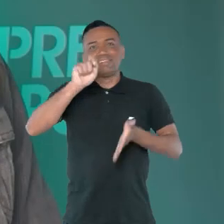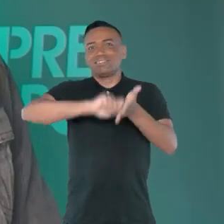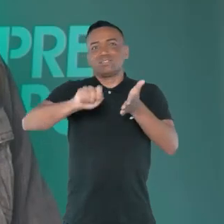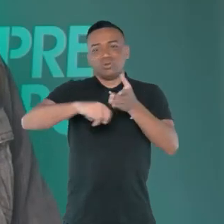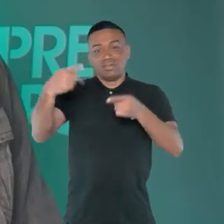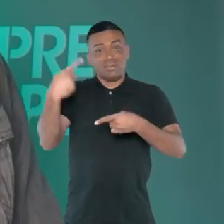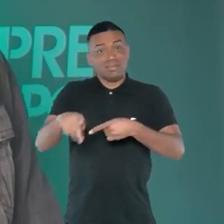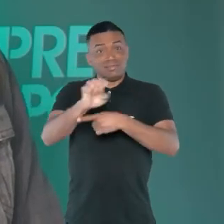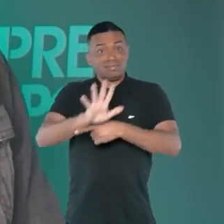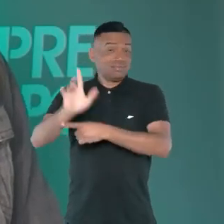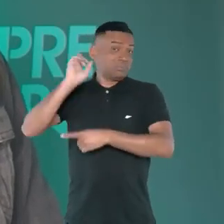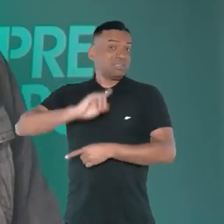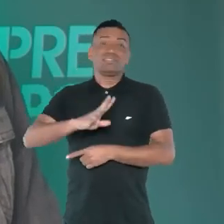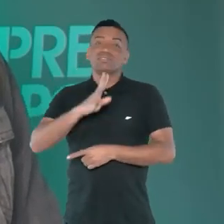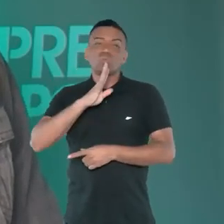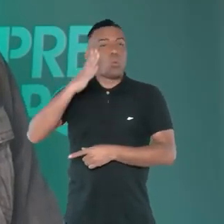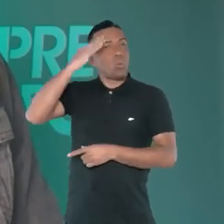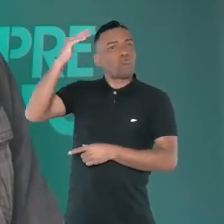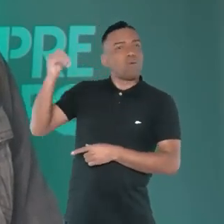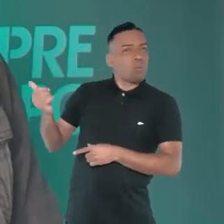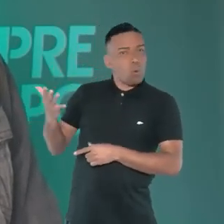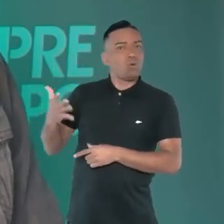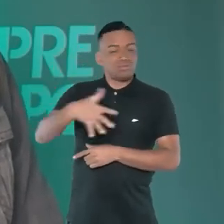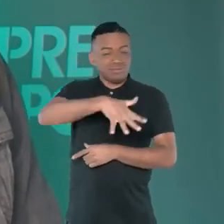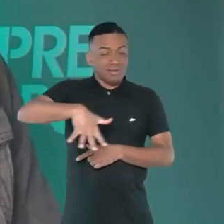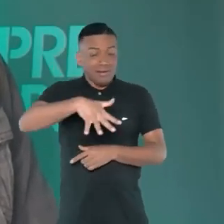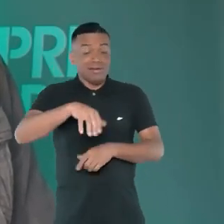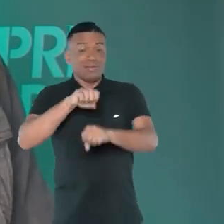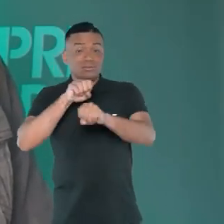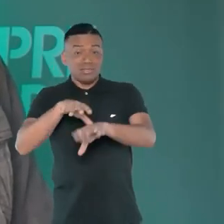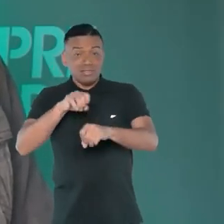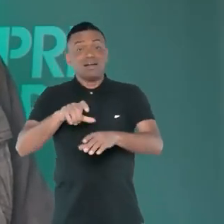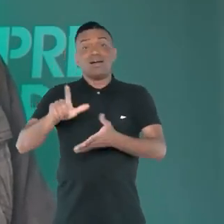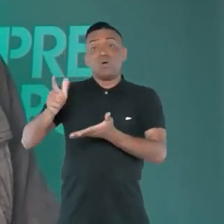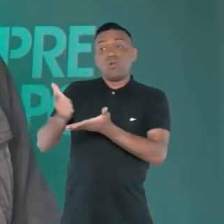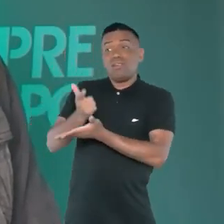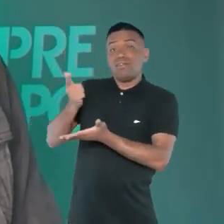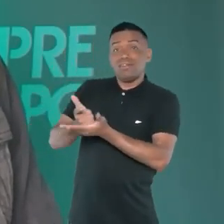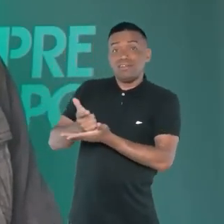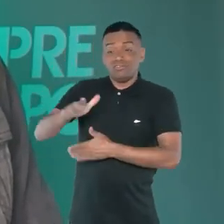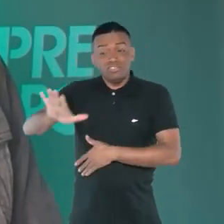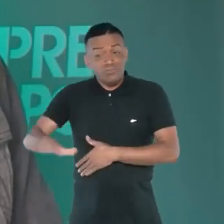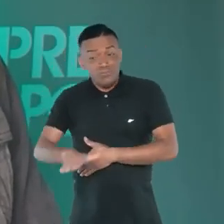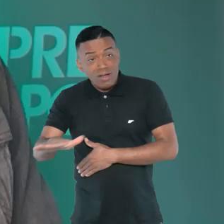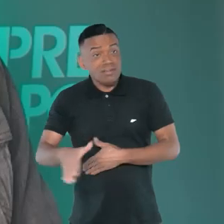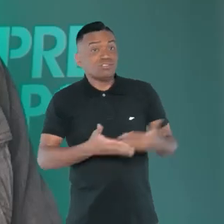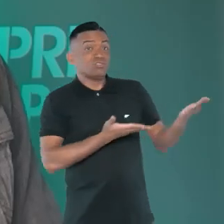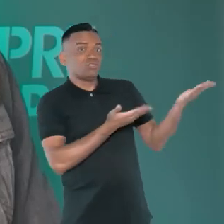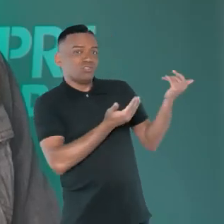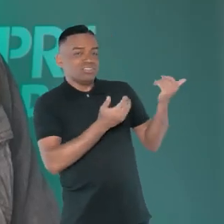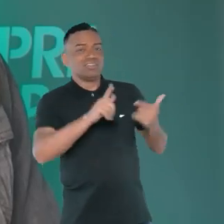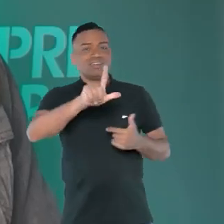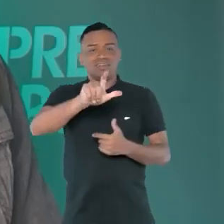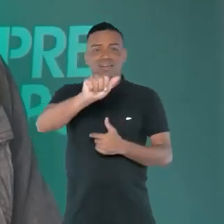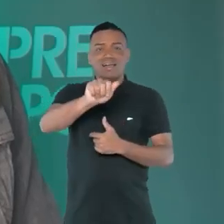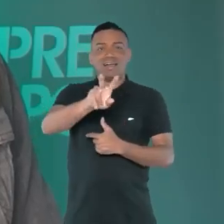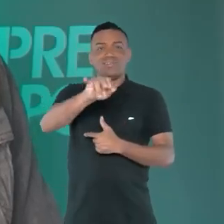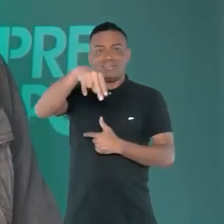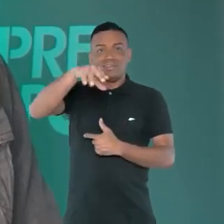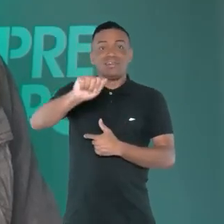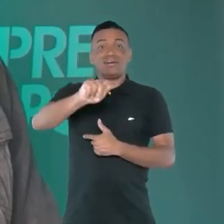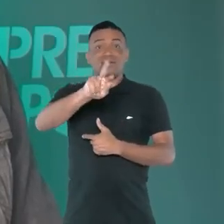bem conhecida na educação, nos livros infanto-juvenis, a Lavínia Rocha. Mas antes